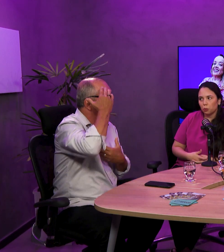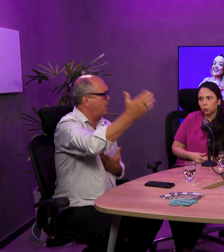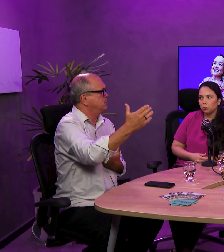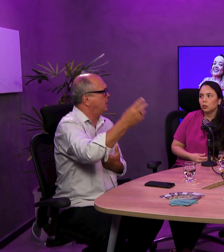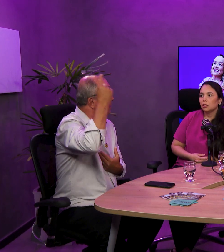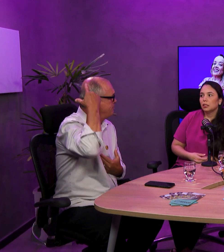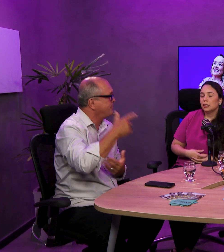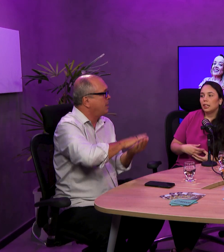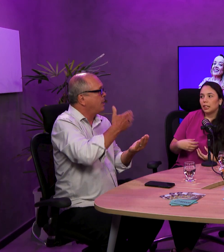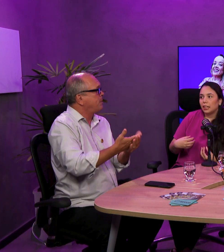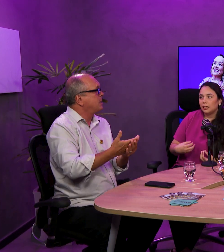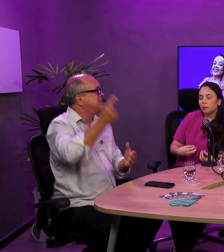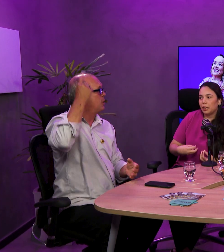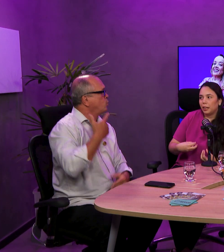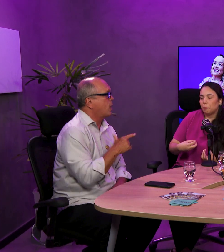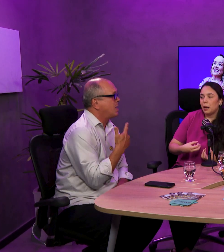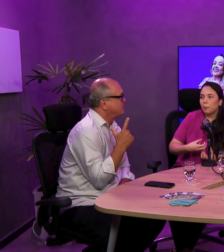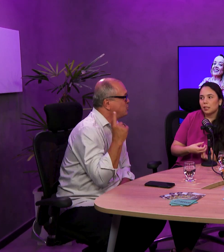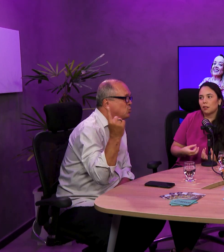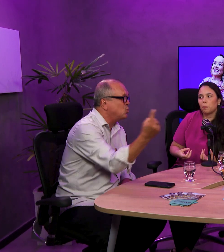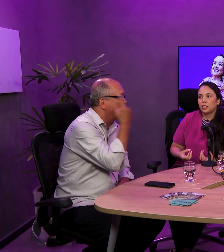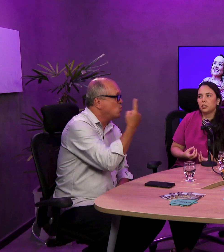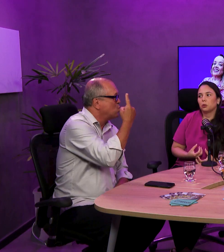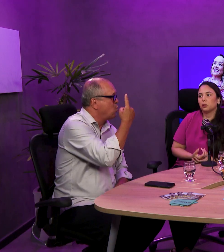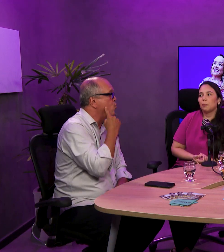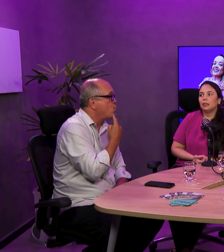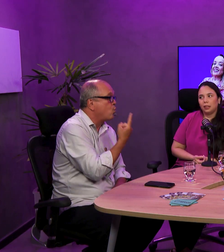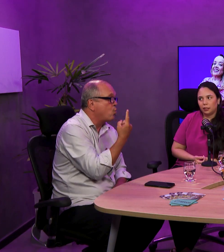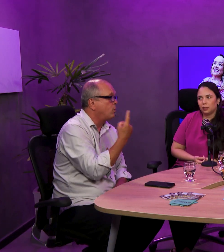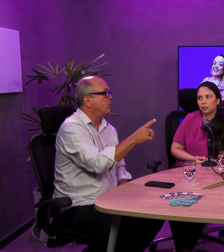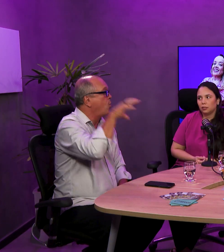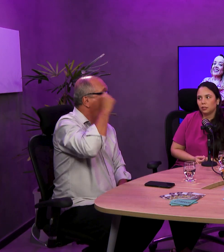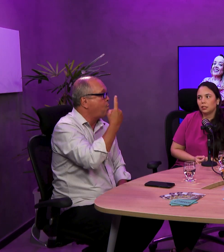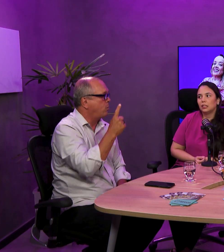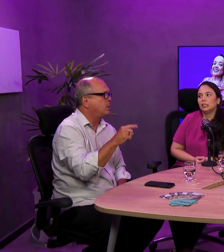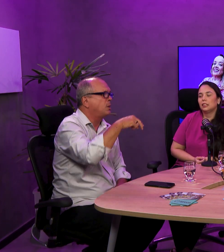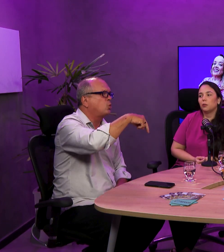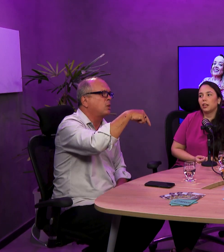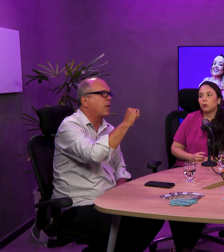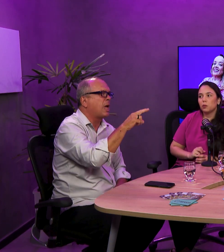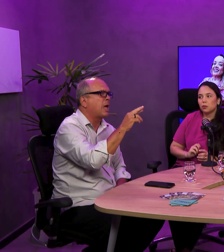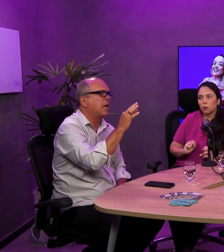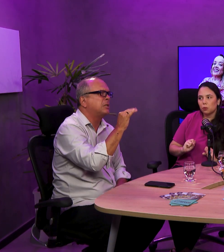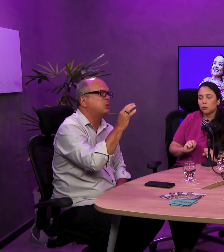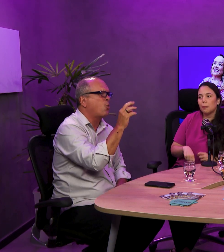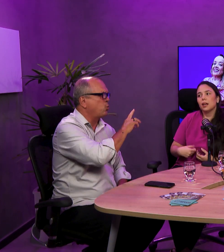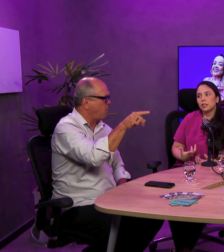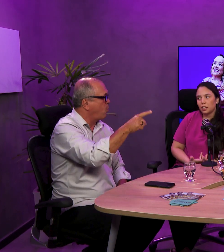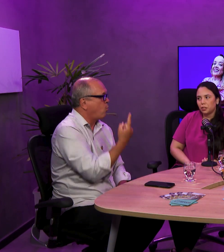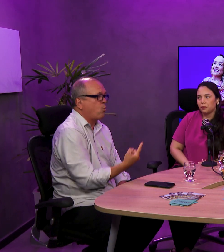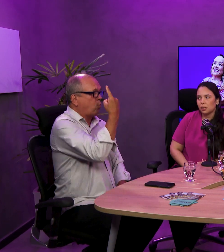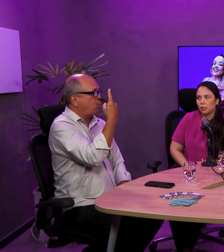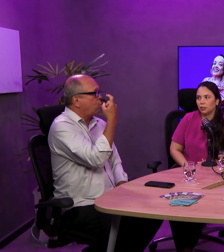outro surdo que ele repassava para a gente toda a matéria. Meu Deus do céu. Então, era um esforço a